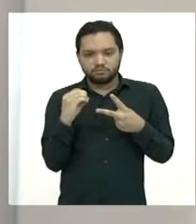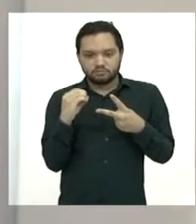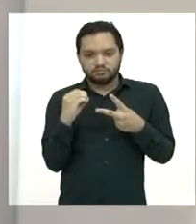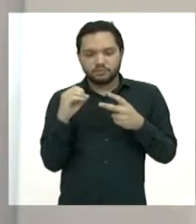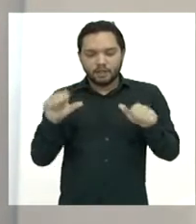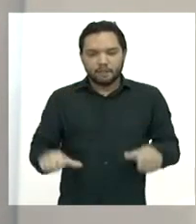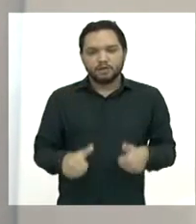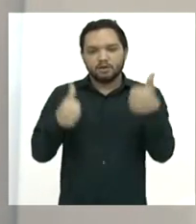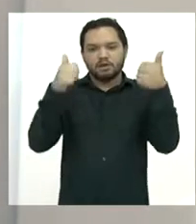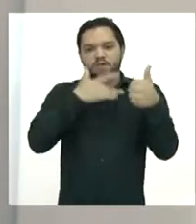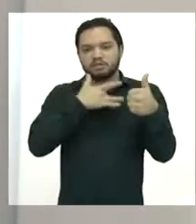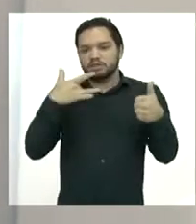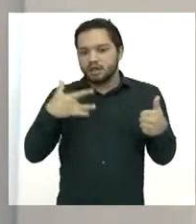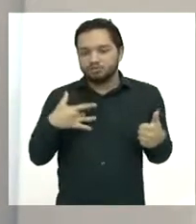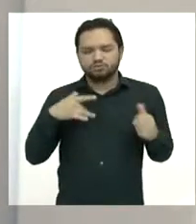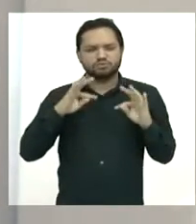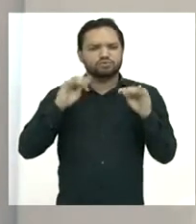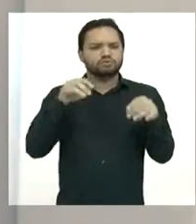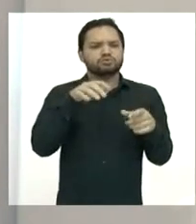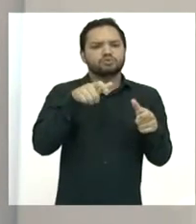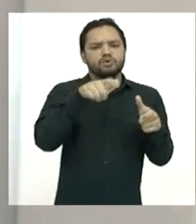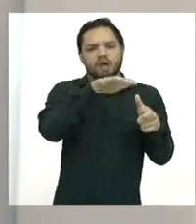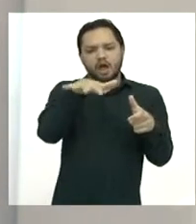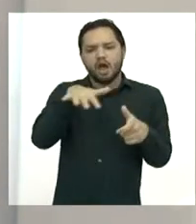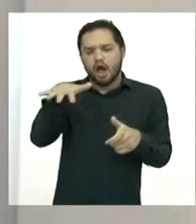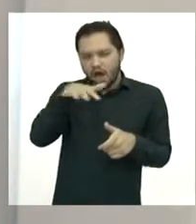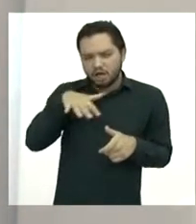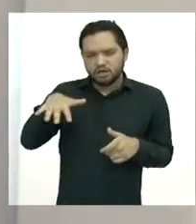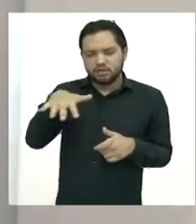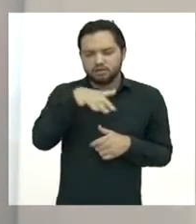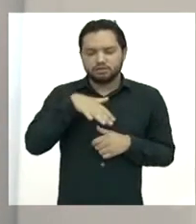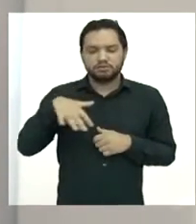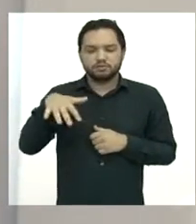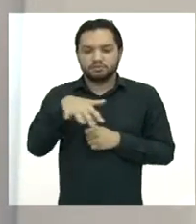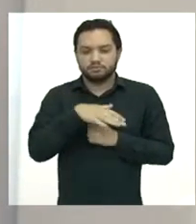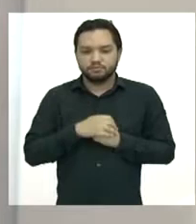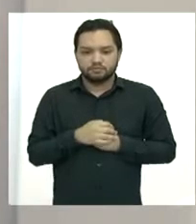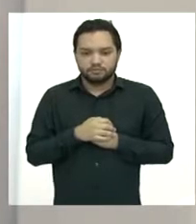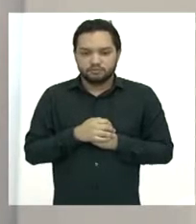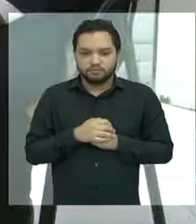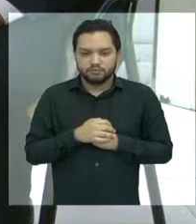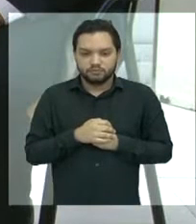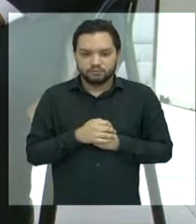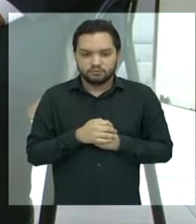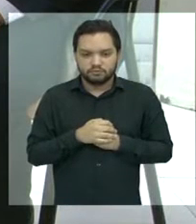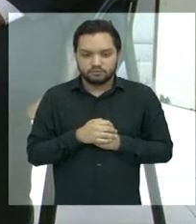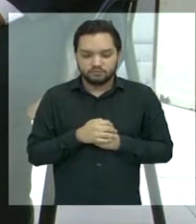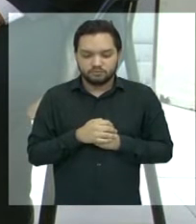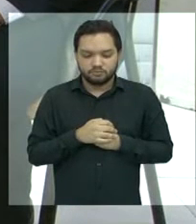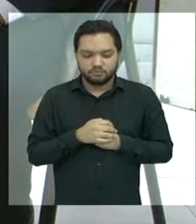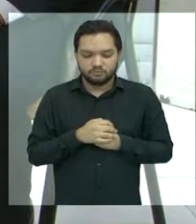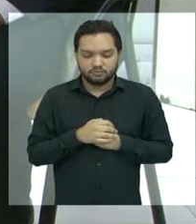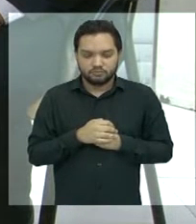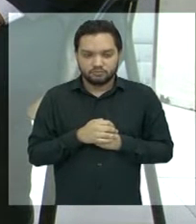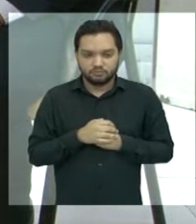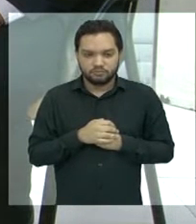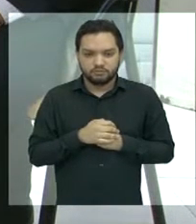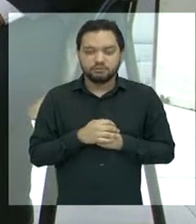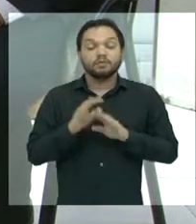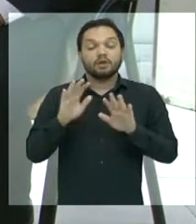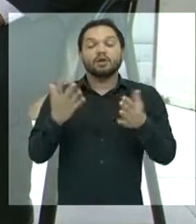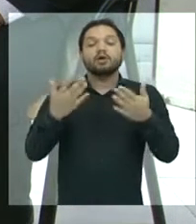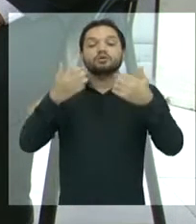todo. Então, esses 2 são um veículo para isso, né? E isso, você colhe frutos. E no caso, assim, do interior